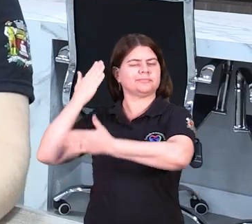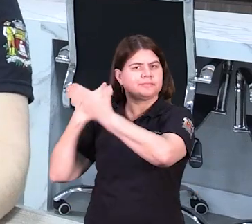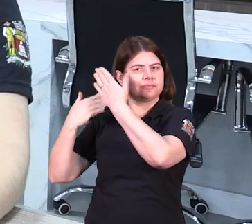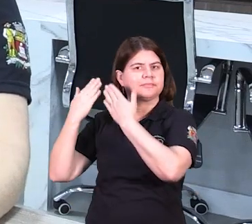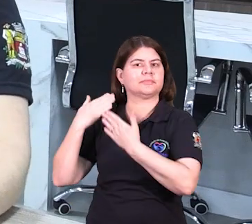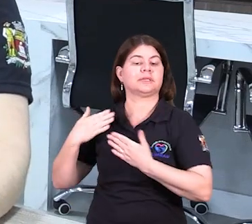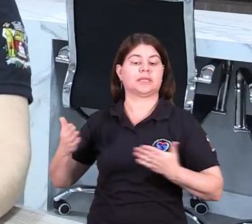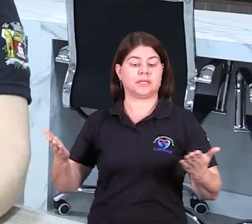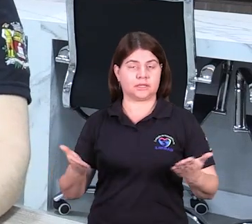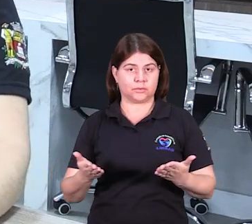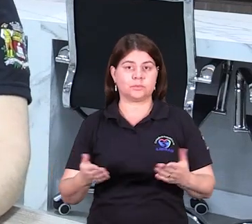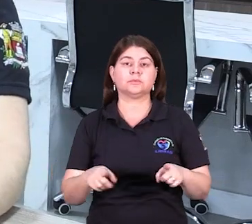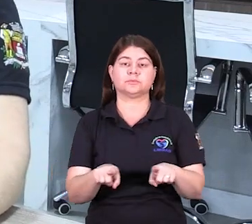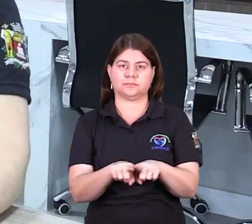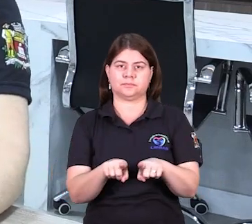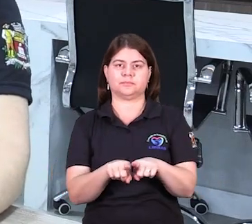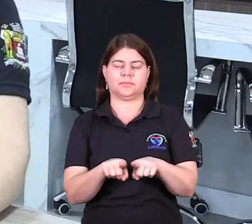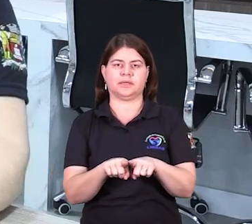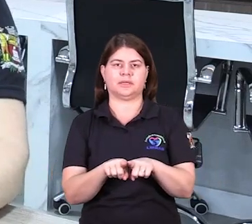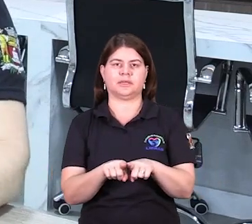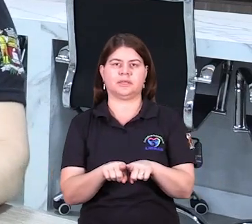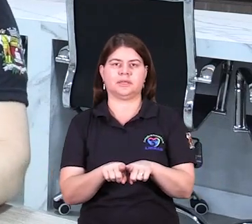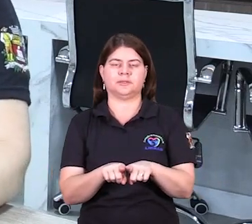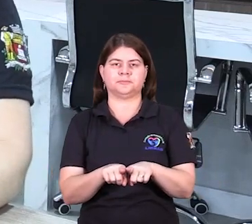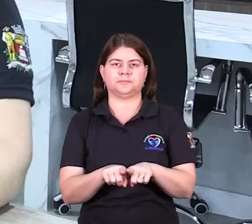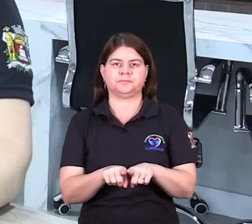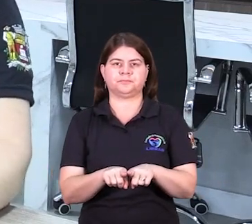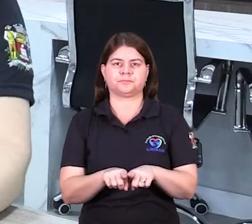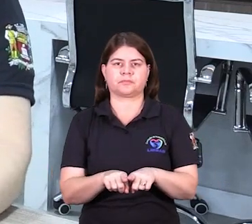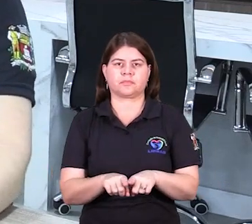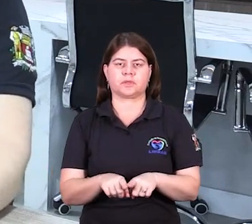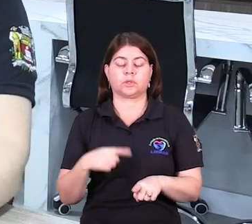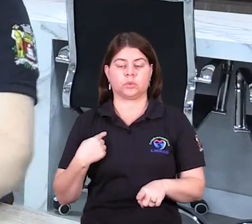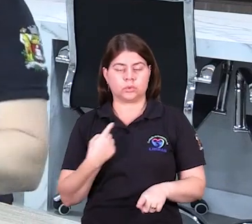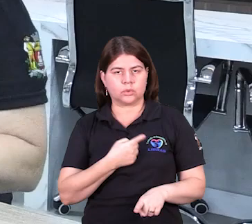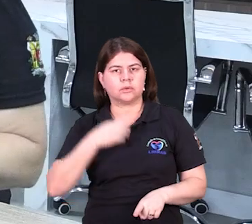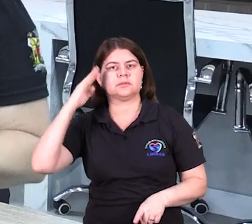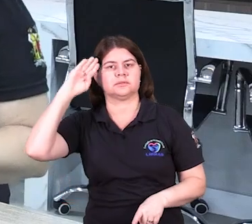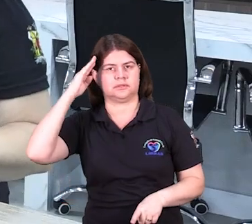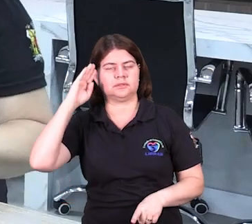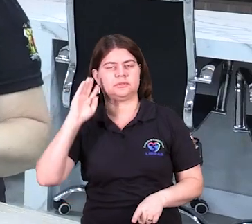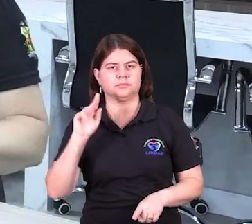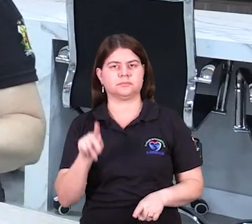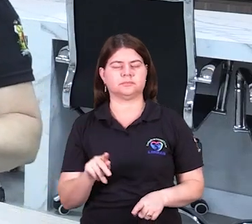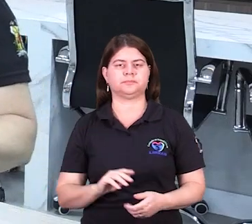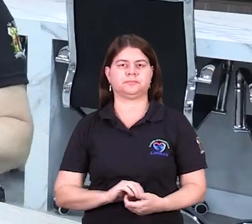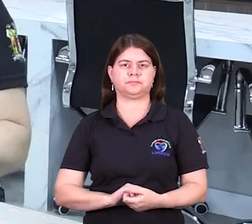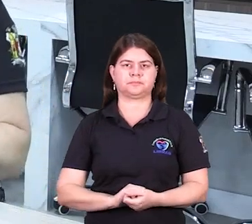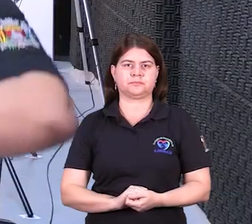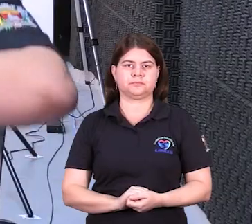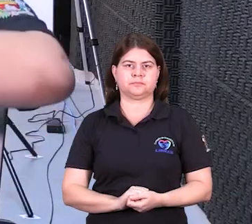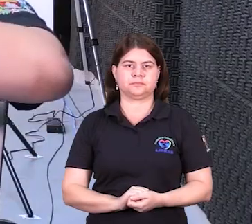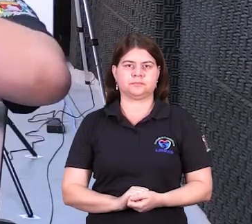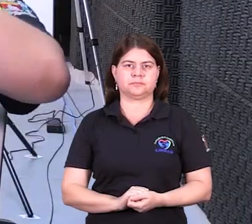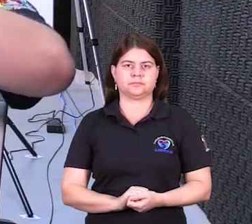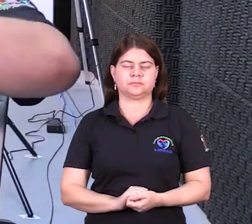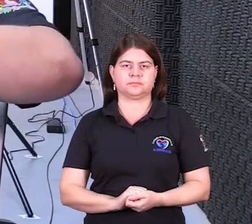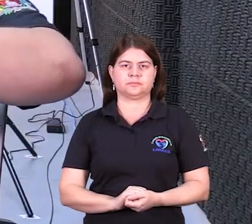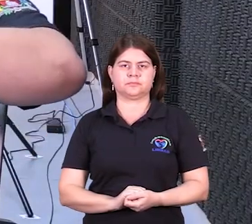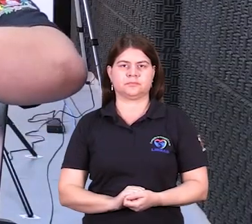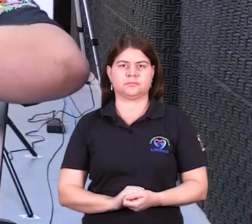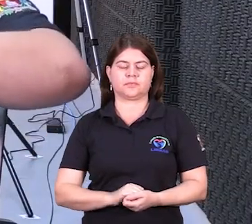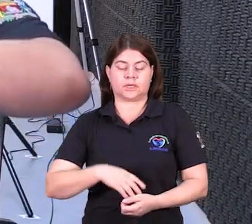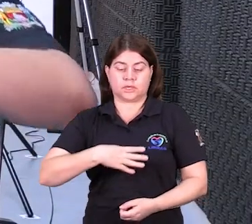naquela época quando foi feita a poesia e até hoje é. Esse foi o nosso entendimento da primeira estrofe.